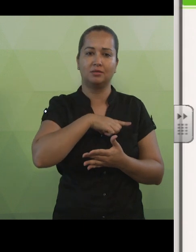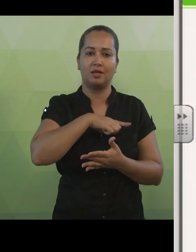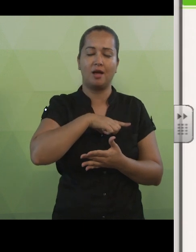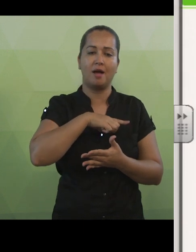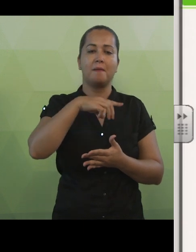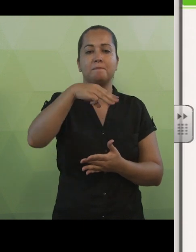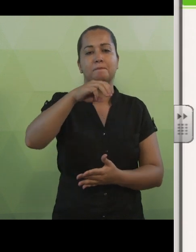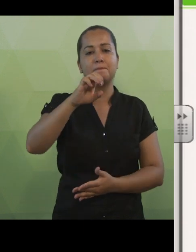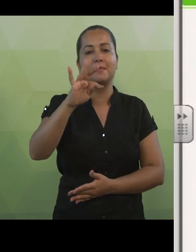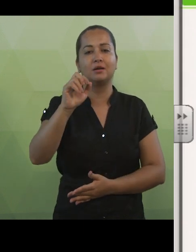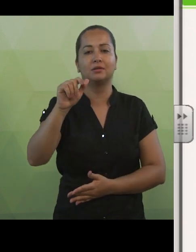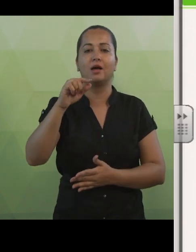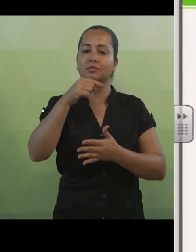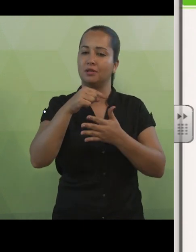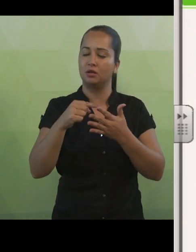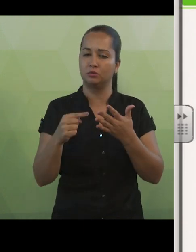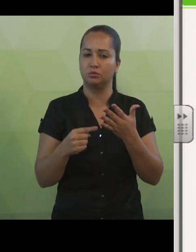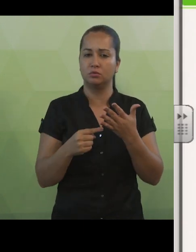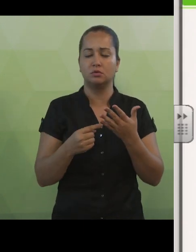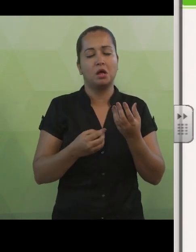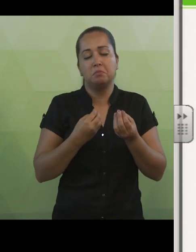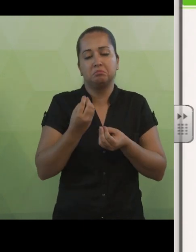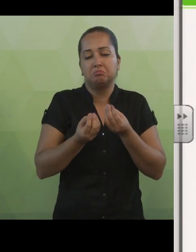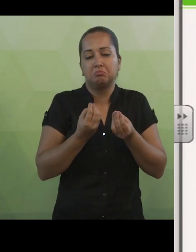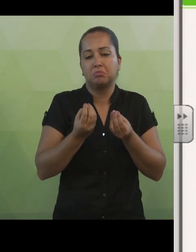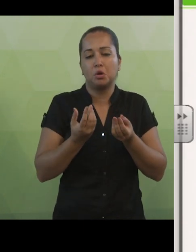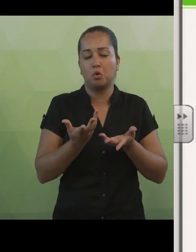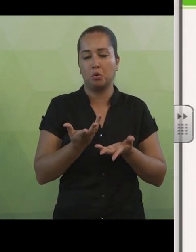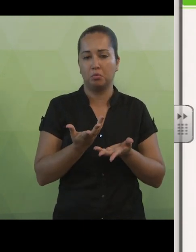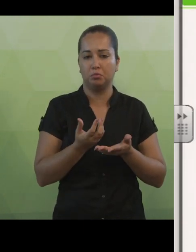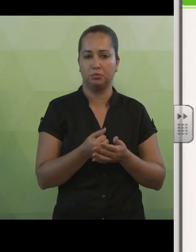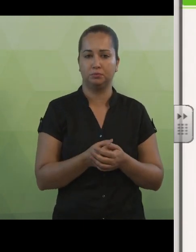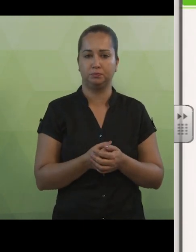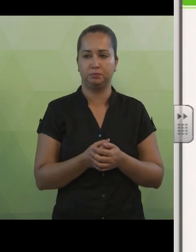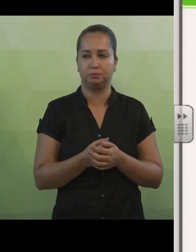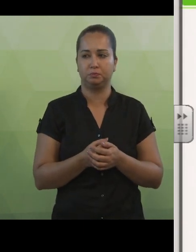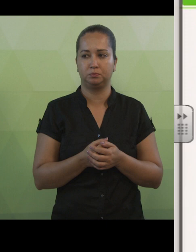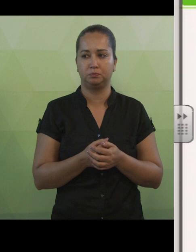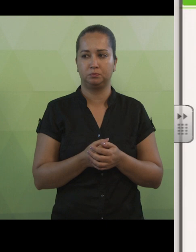metadados. E quais são esses metadados?